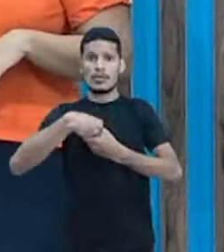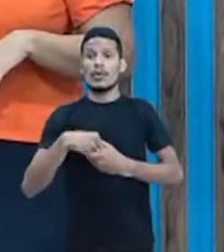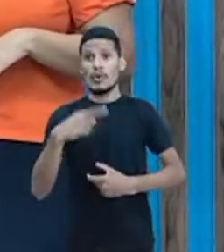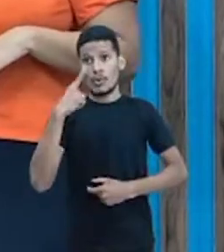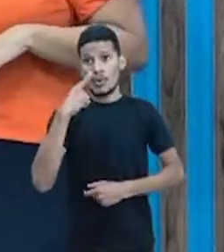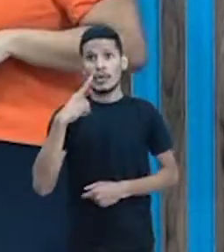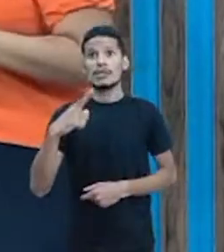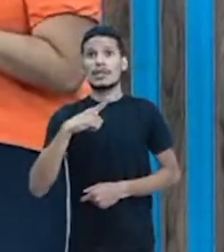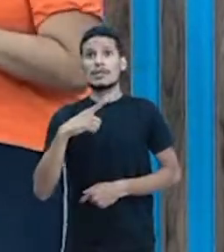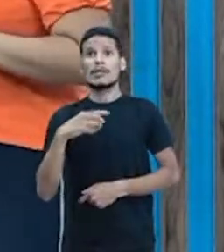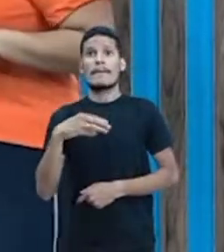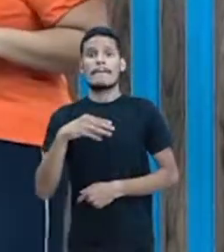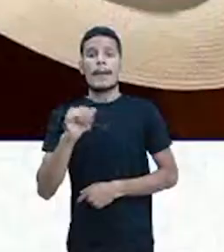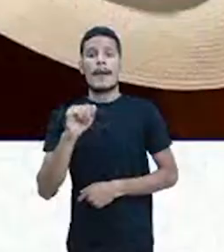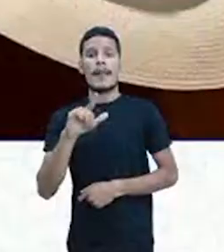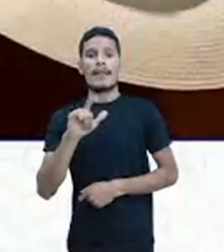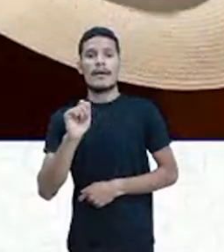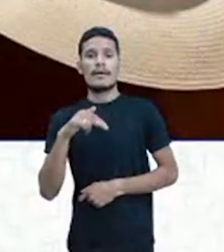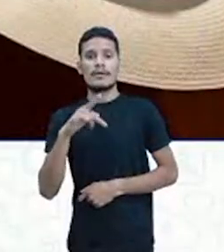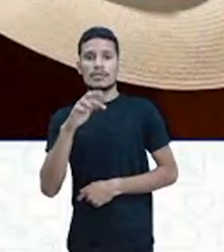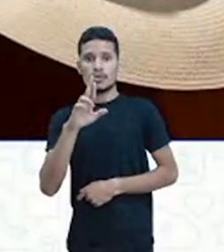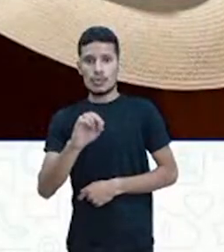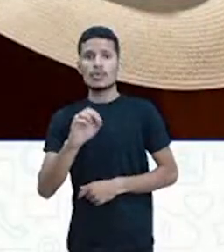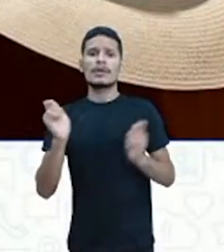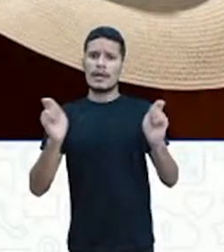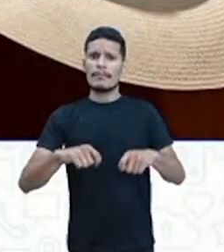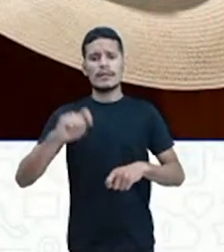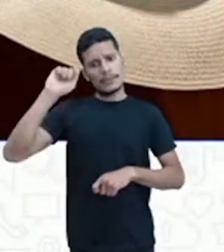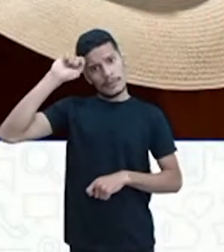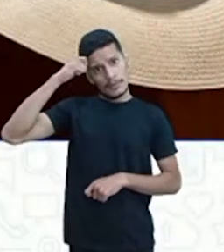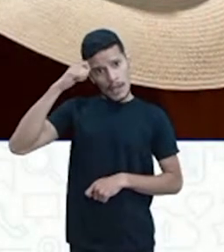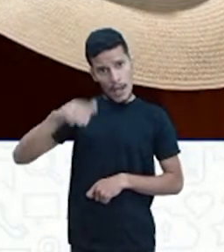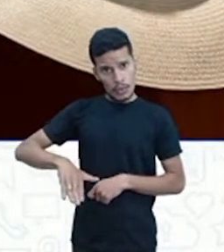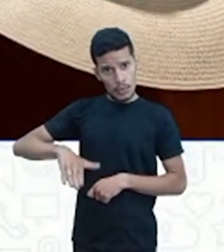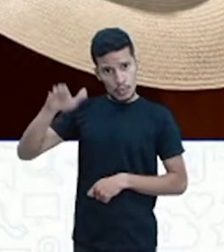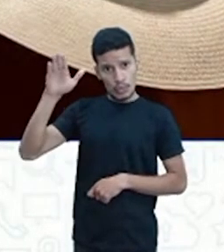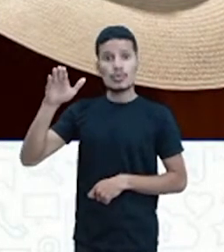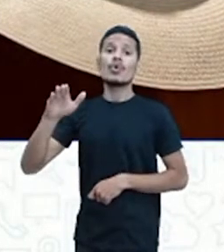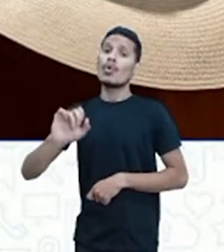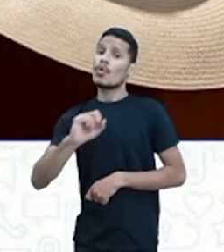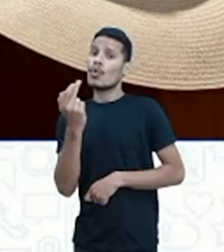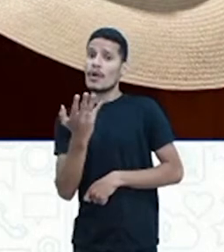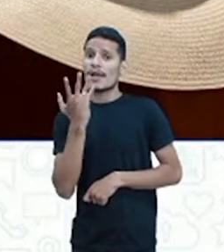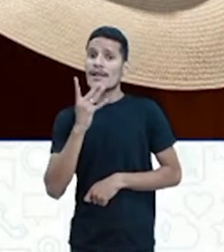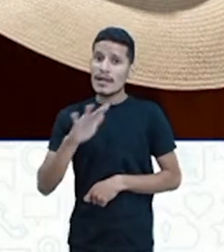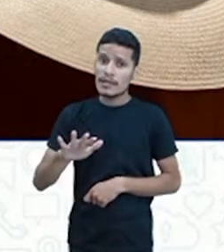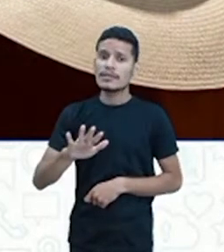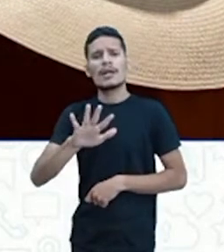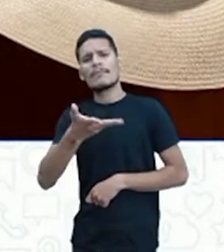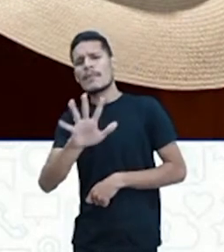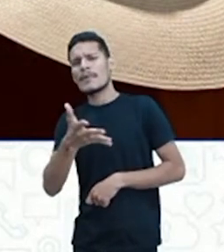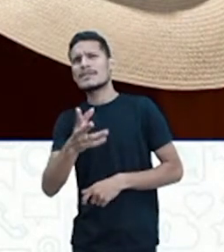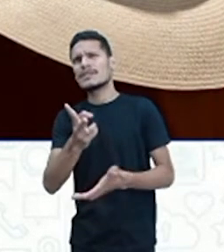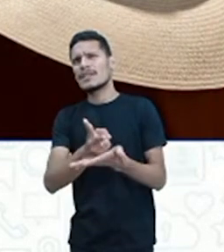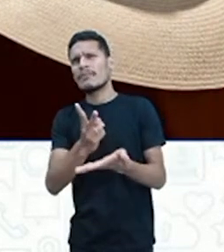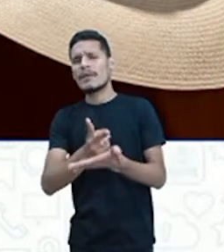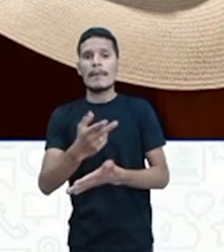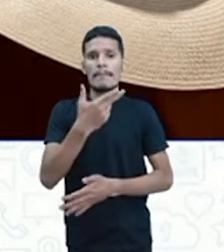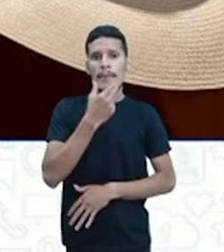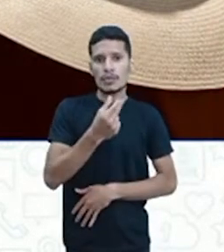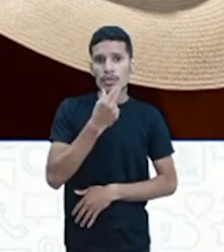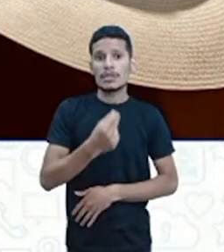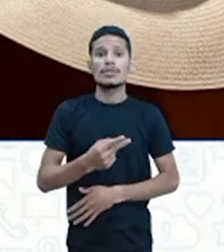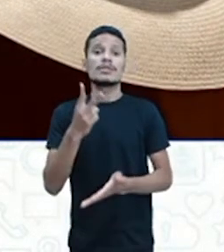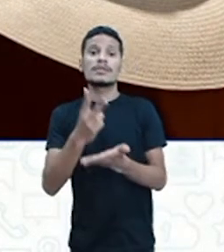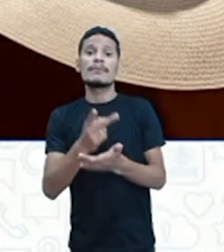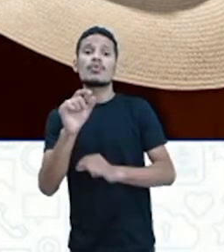gente tem o malandro, que pode se manifestar tanto em personagens negros adultos, como crianças, normalmente de sexo masculino. Atuando por vezes